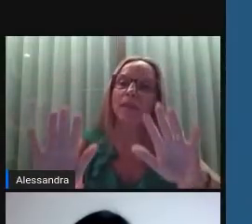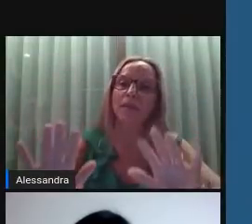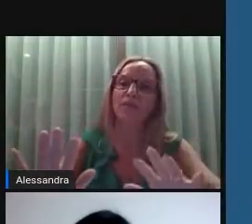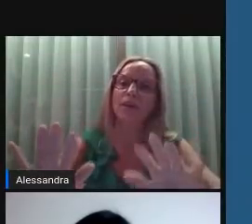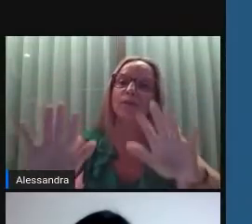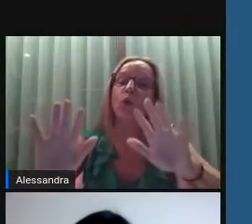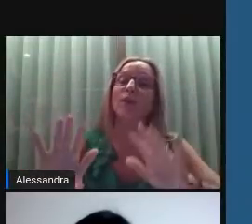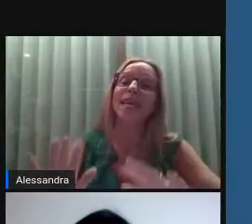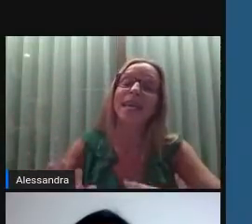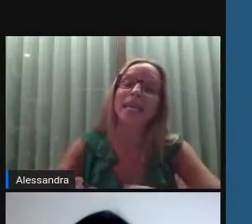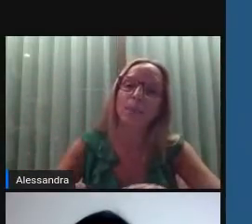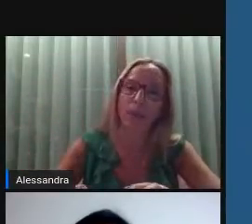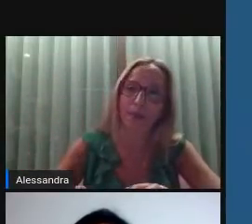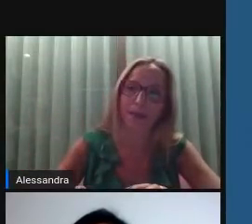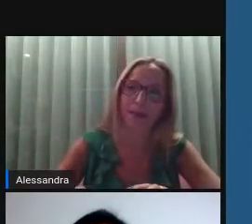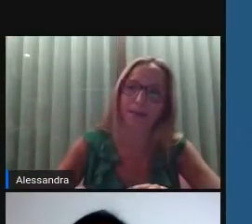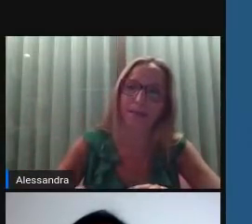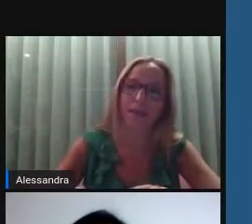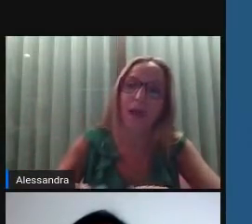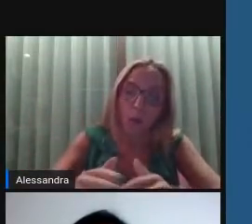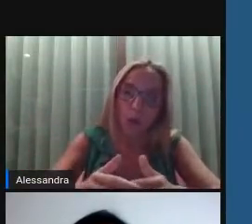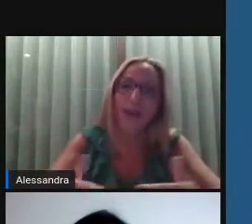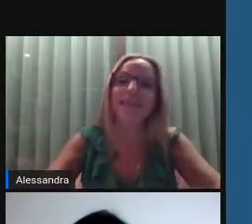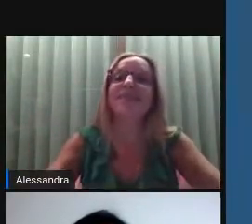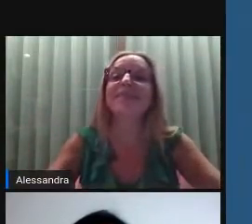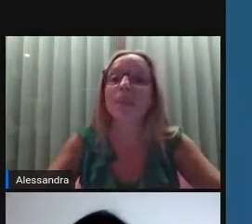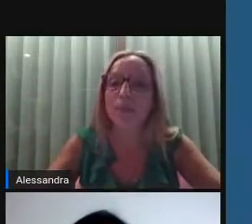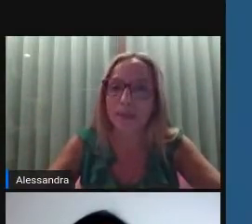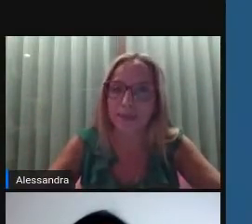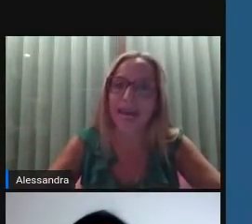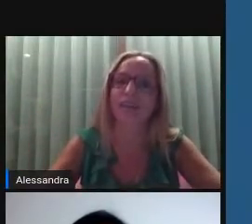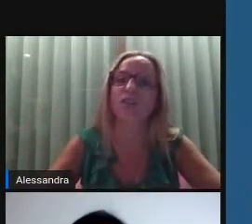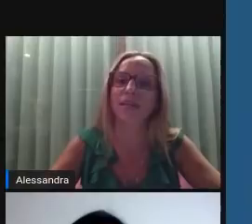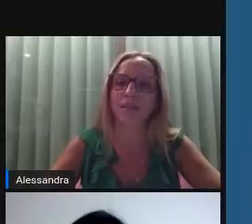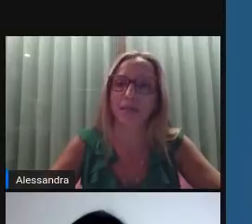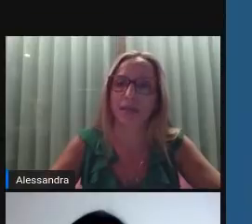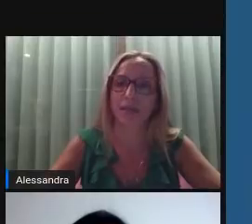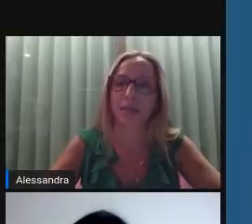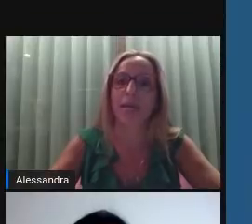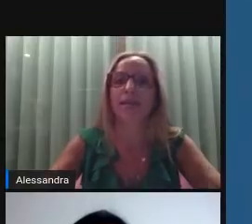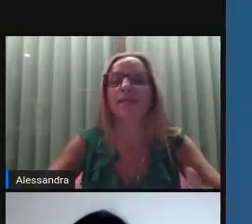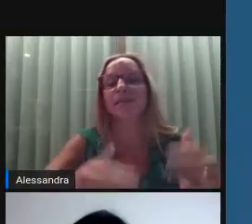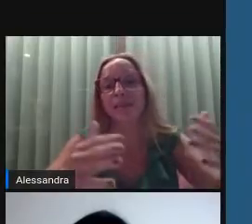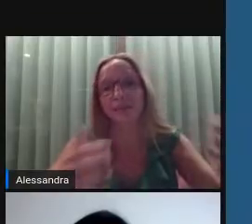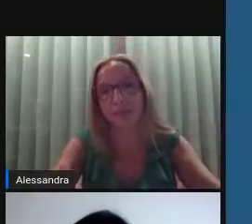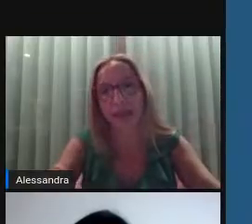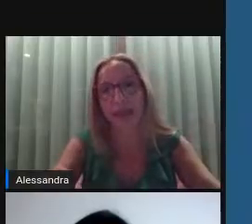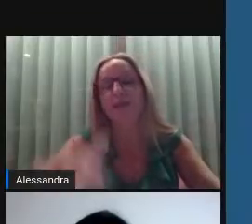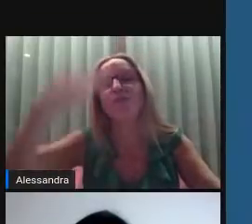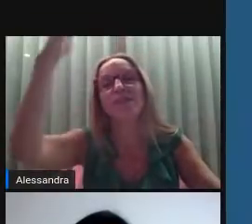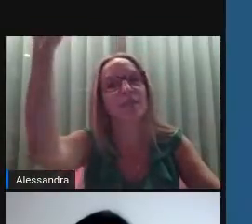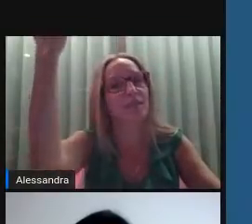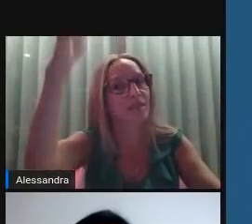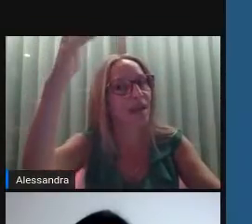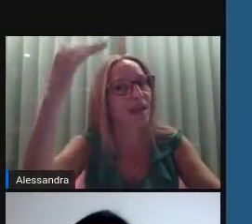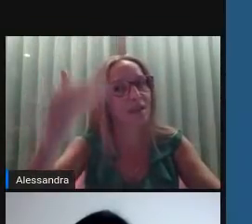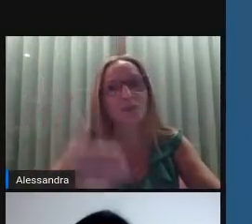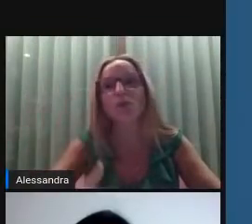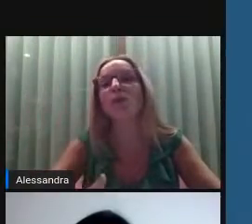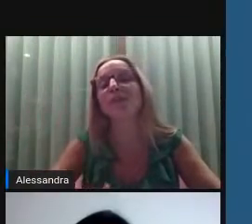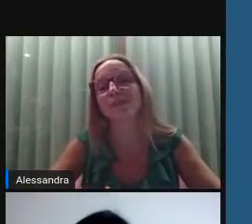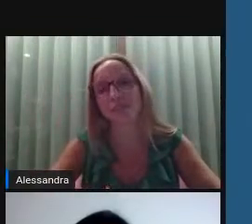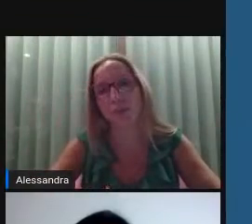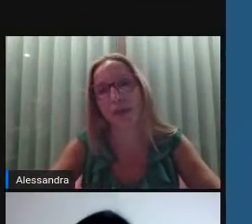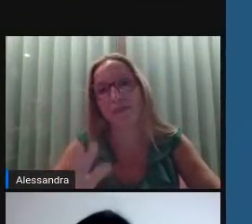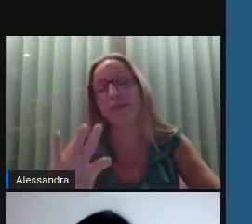irem observando o que que é que permanece. Qual é essa estabilidade da escrita que cessar, vai cessar